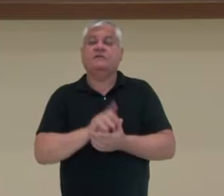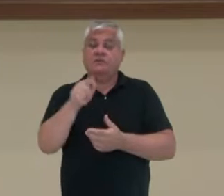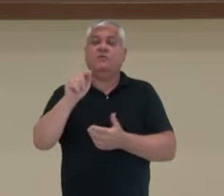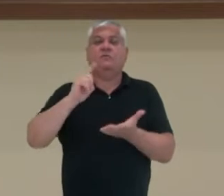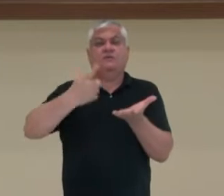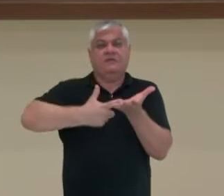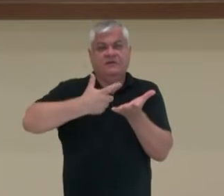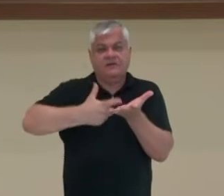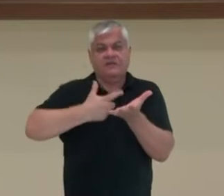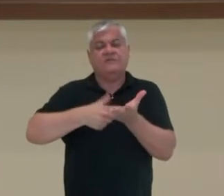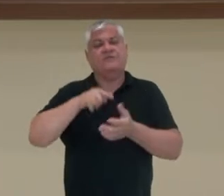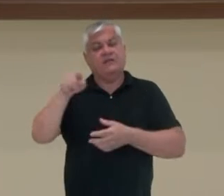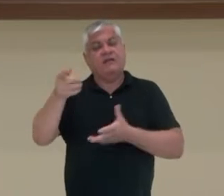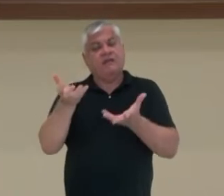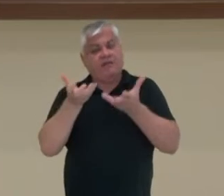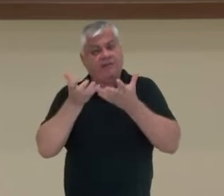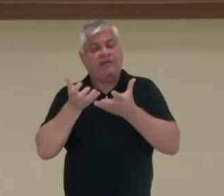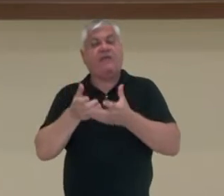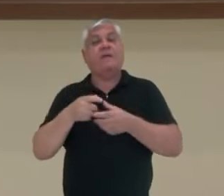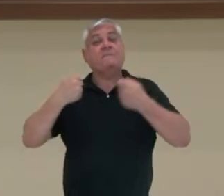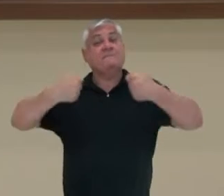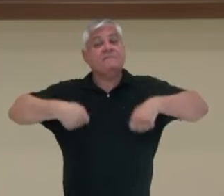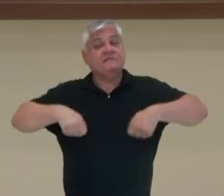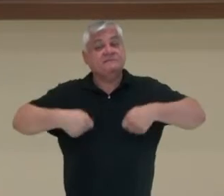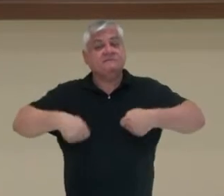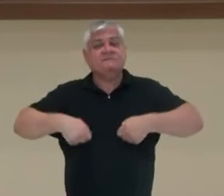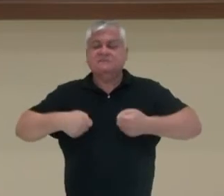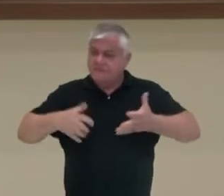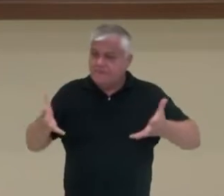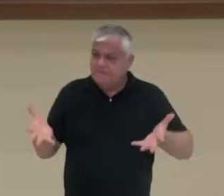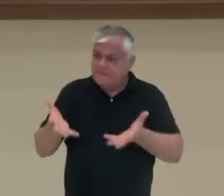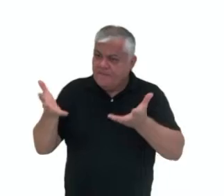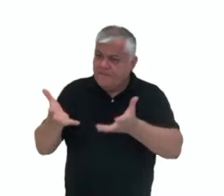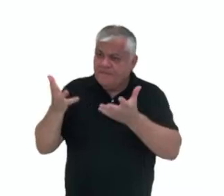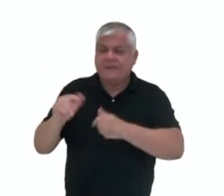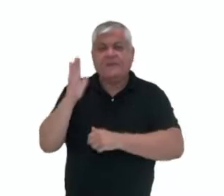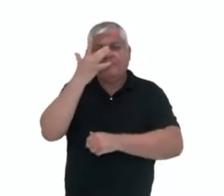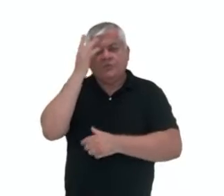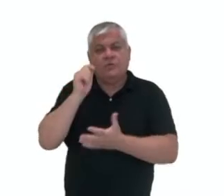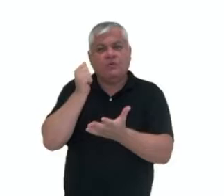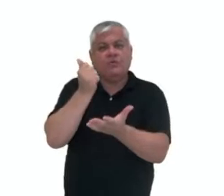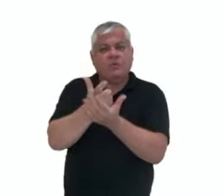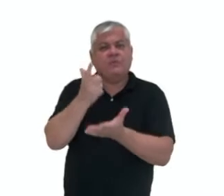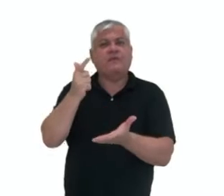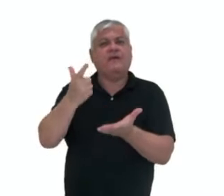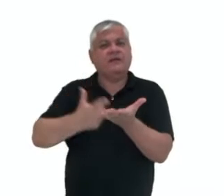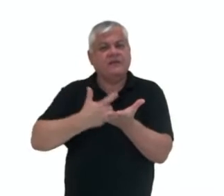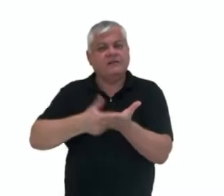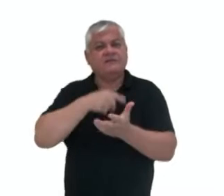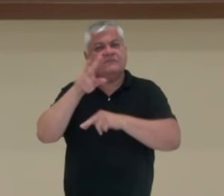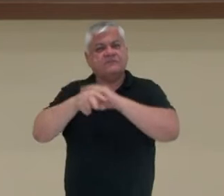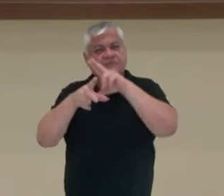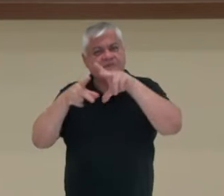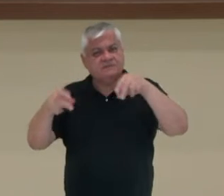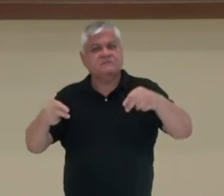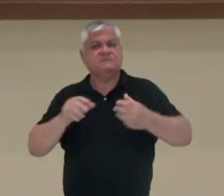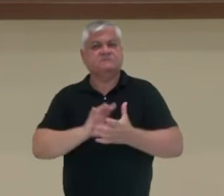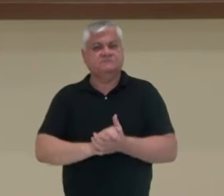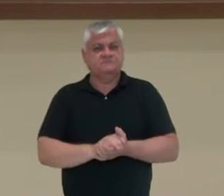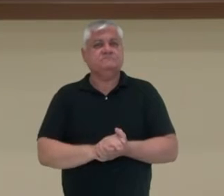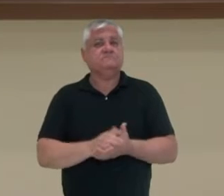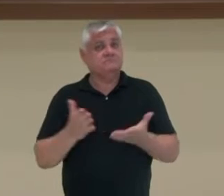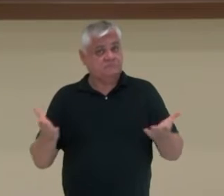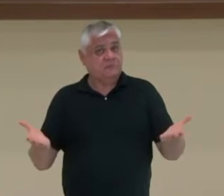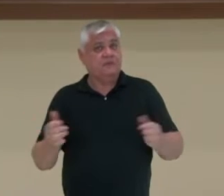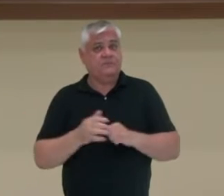tese. Então, ele defende que é necessário estimular a aquisição de obras impressas para serem presenteadas. Chegamos